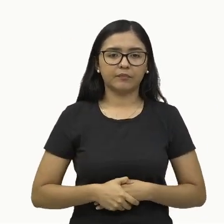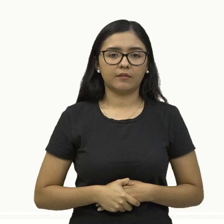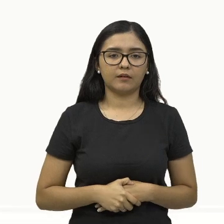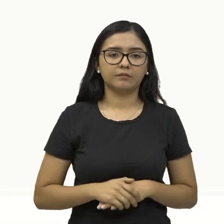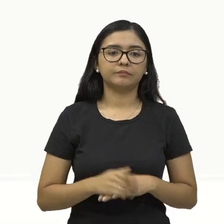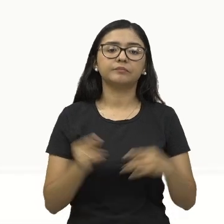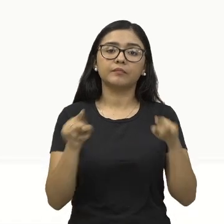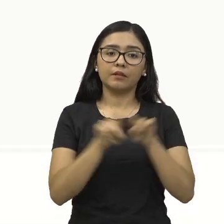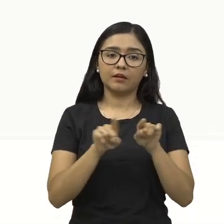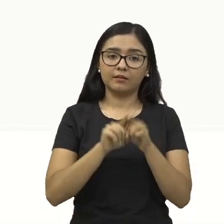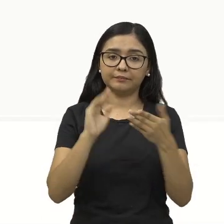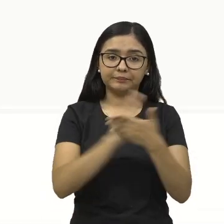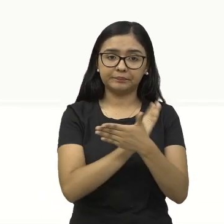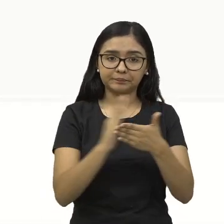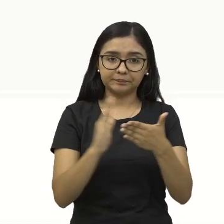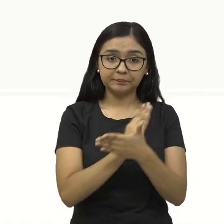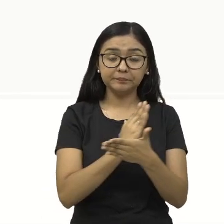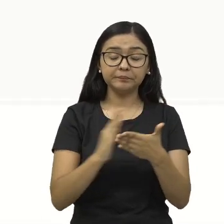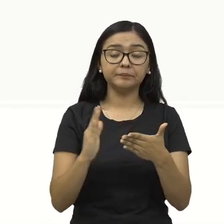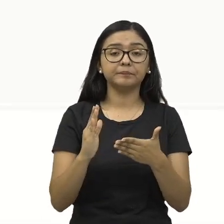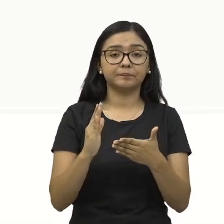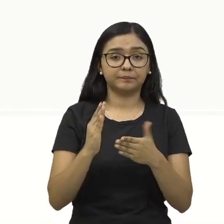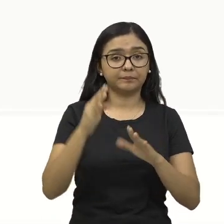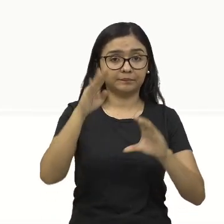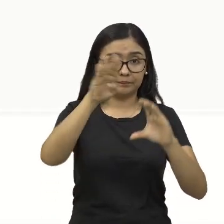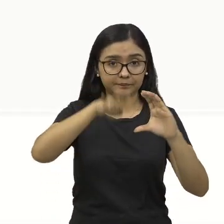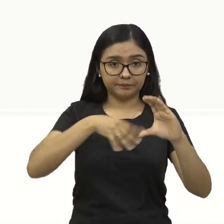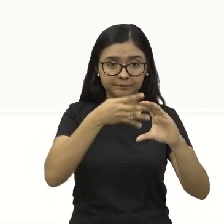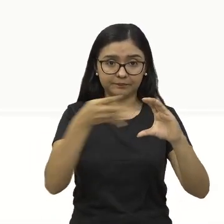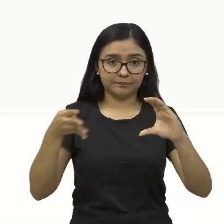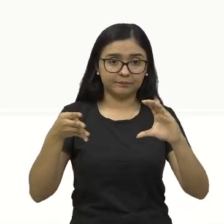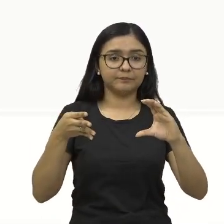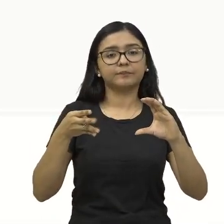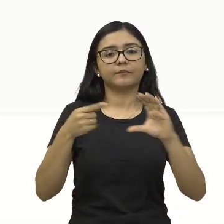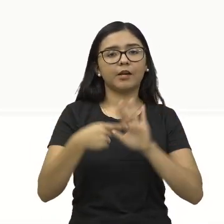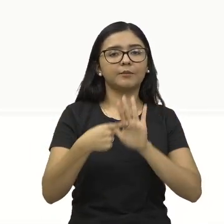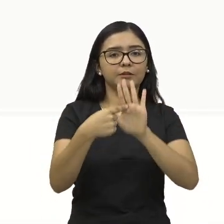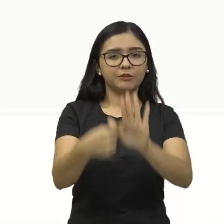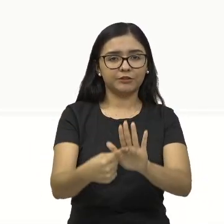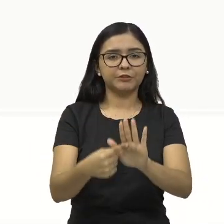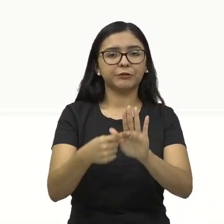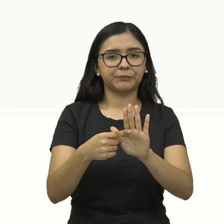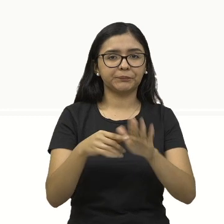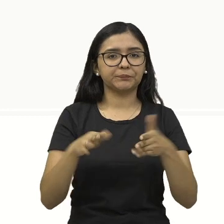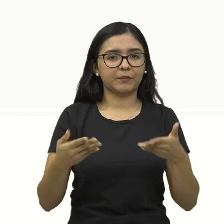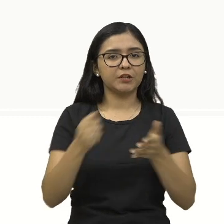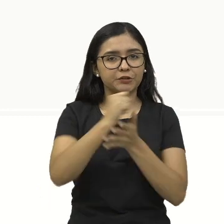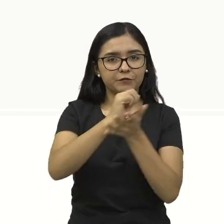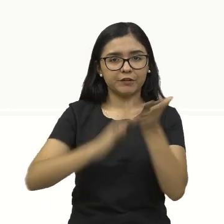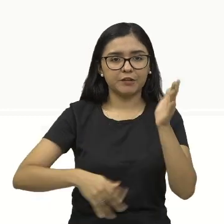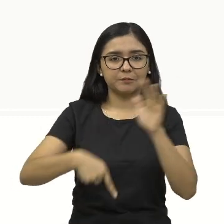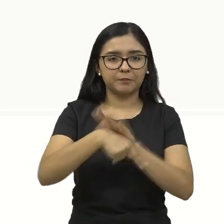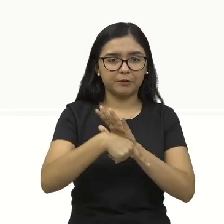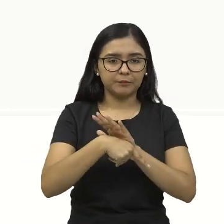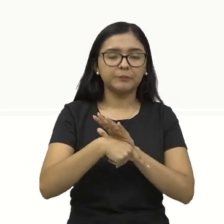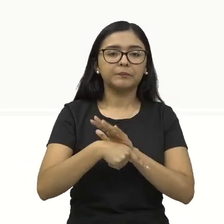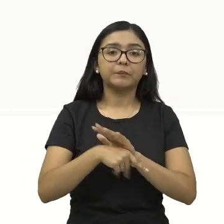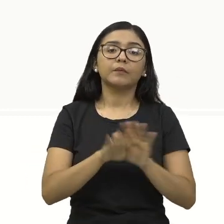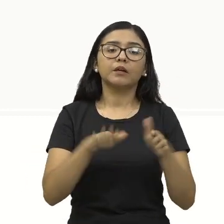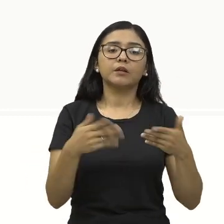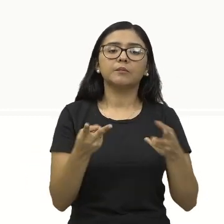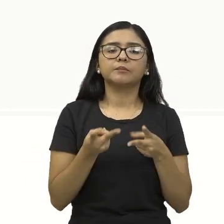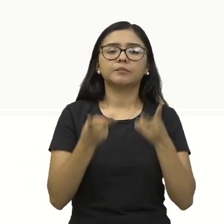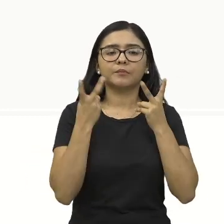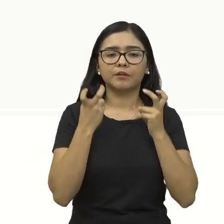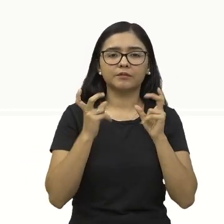algumas matrizes aqui, tá? Do jeito que aparece nos exercícios, tá? Então veja,